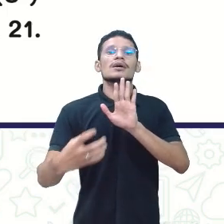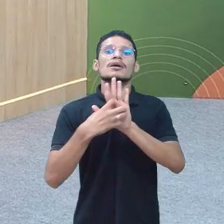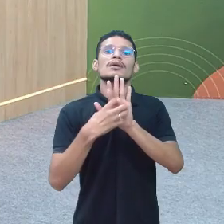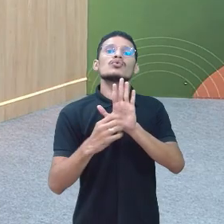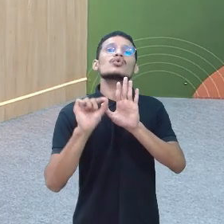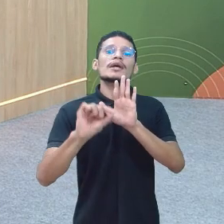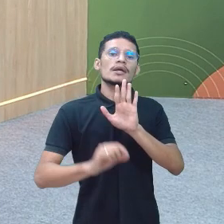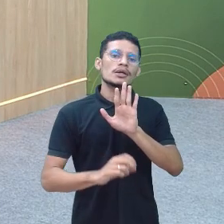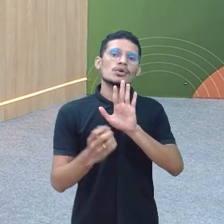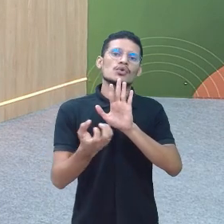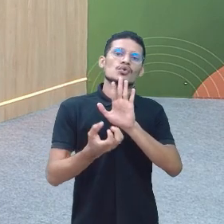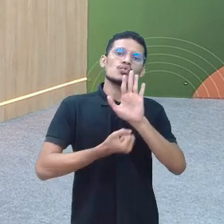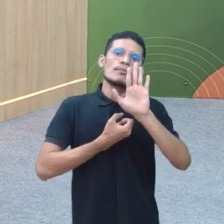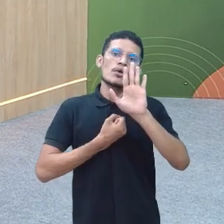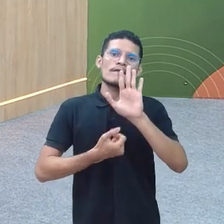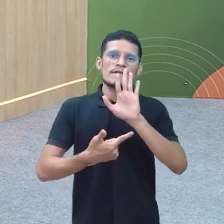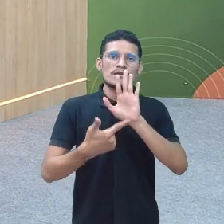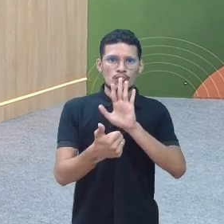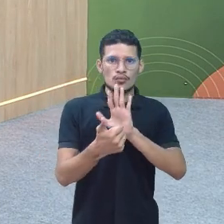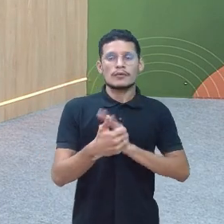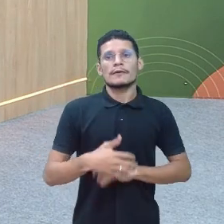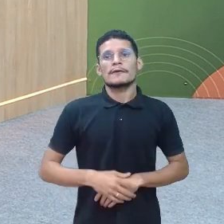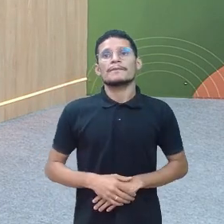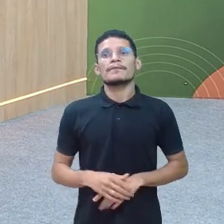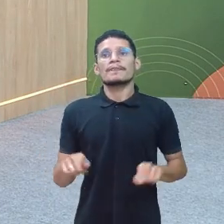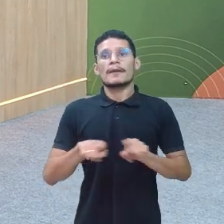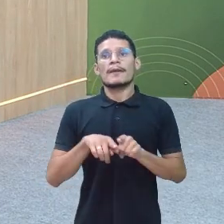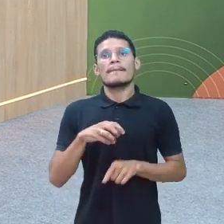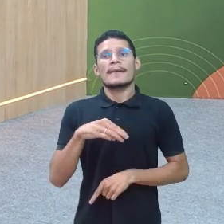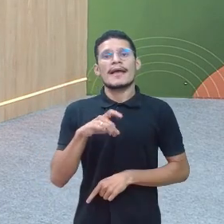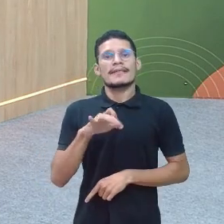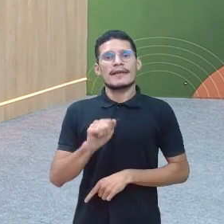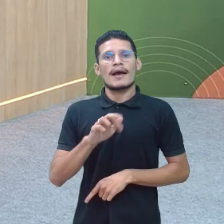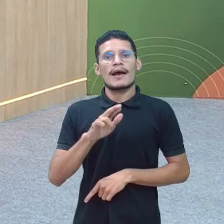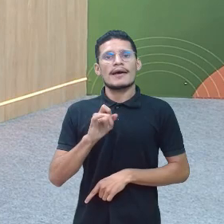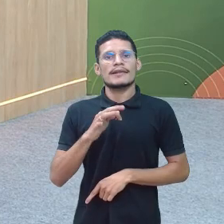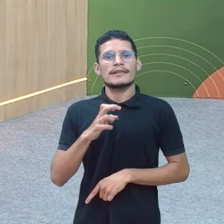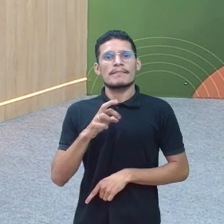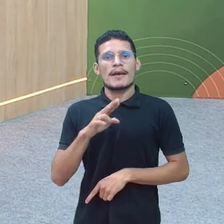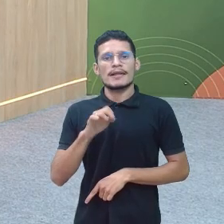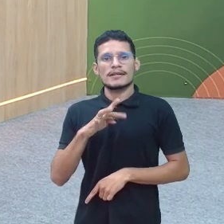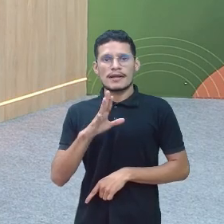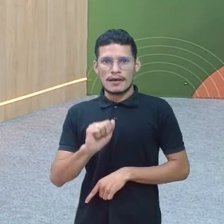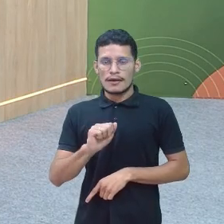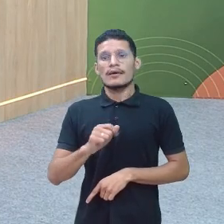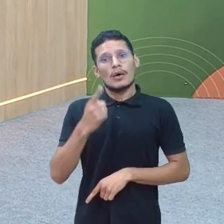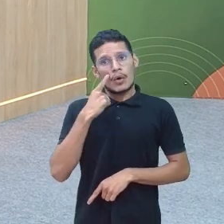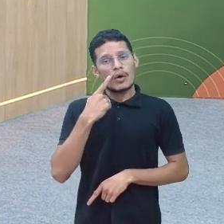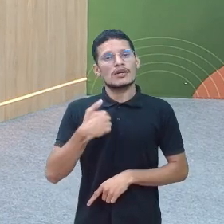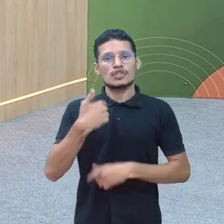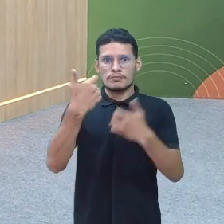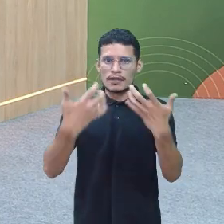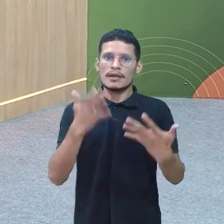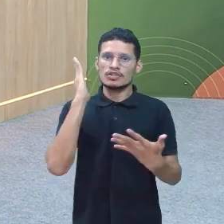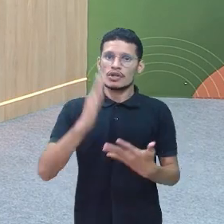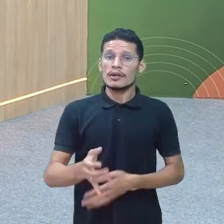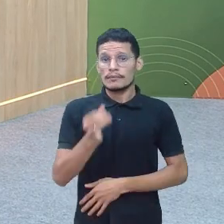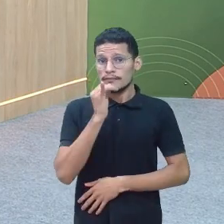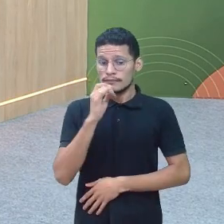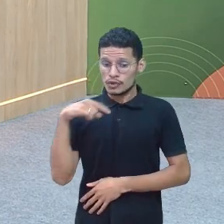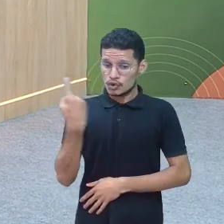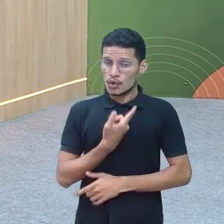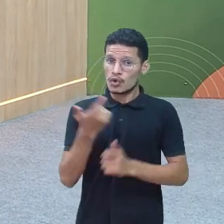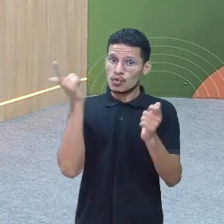21. E a média aritmética? Bom, como eu falei, a ideia aqui é que a gente observe essa noção